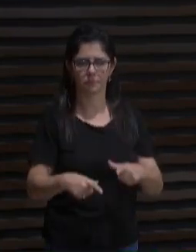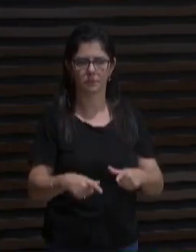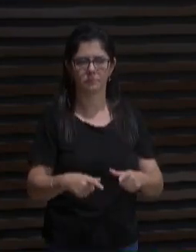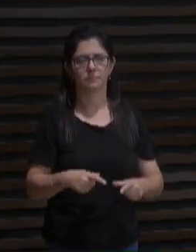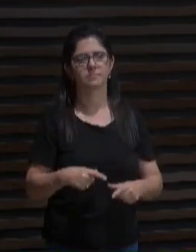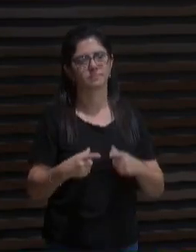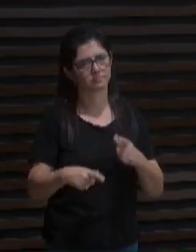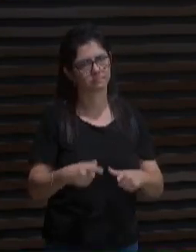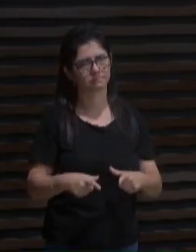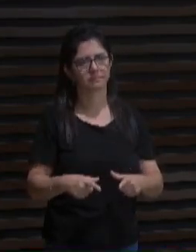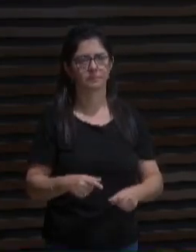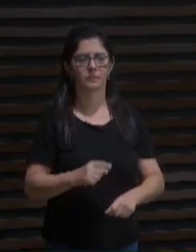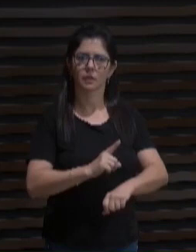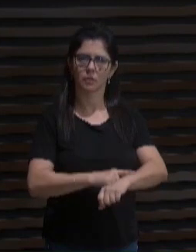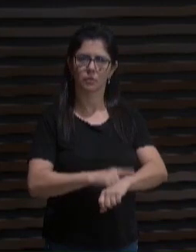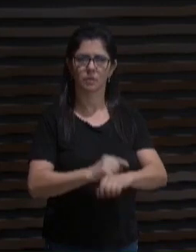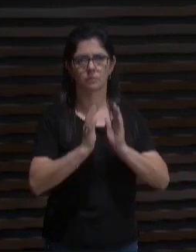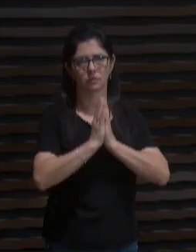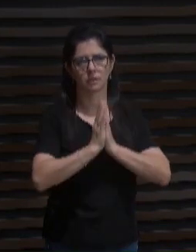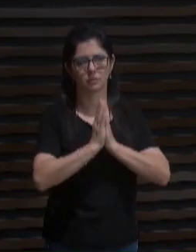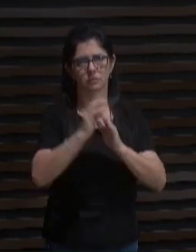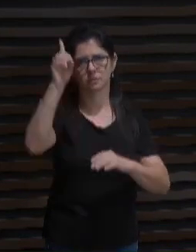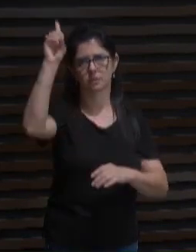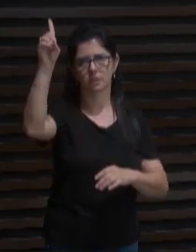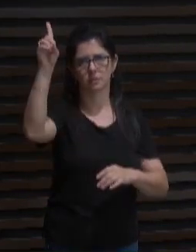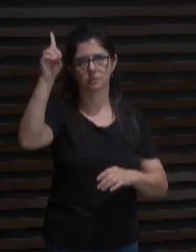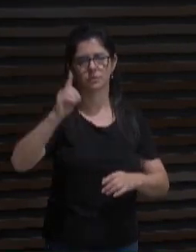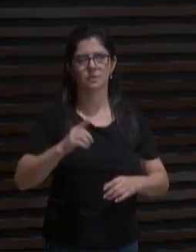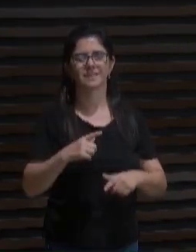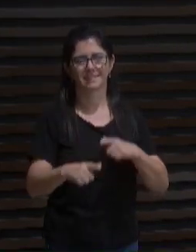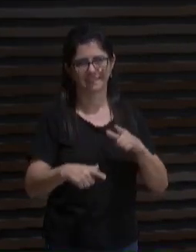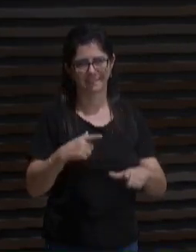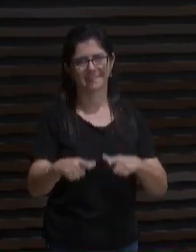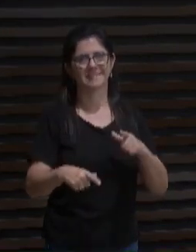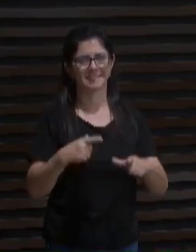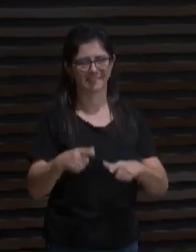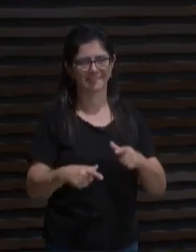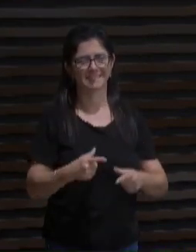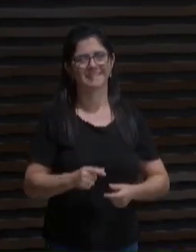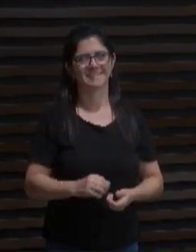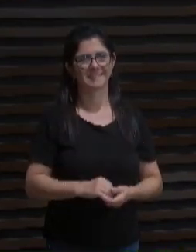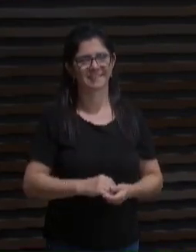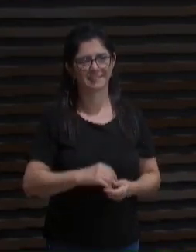ali, ó. Quando oramos, Deus trabalha. Olha que precioso.